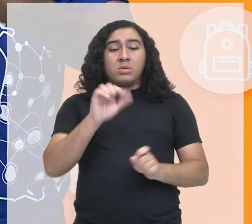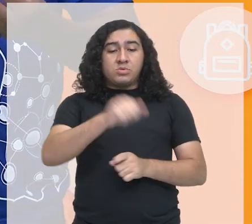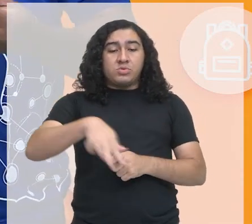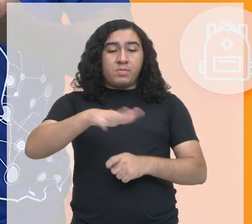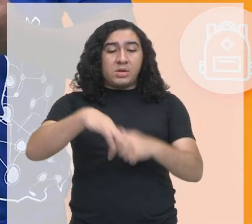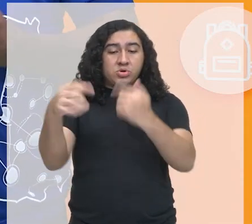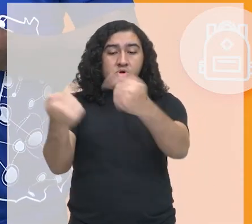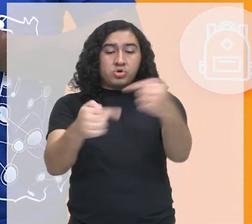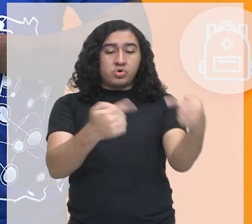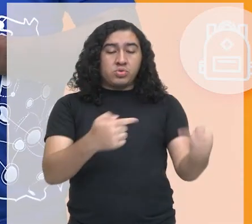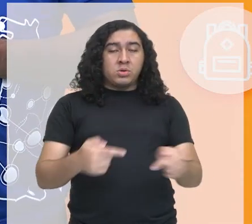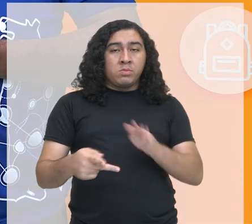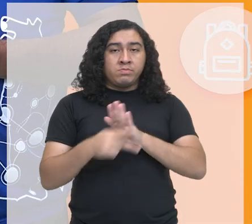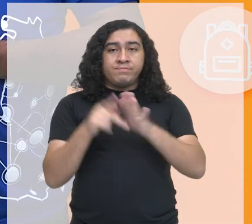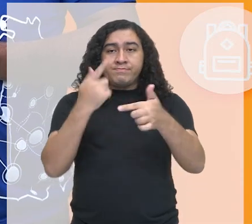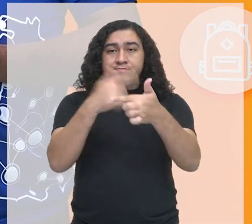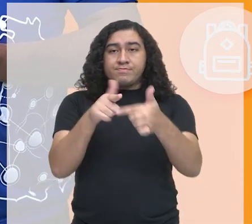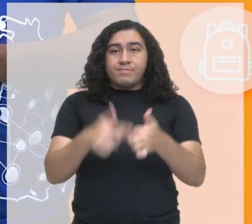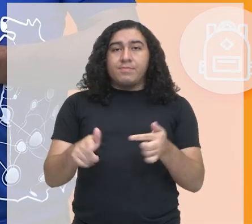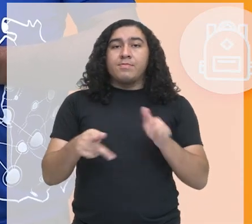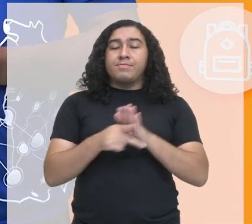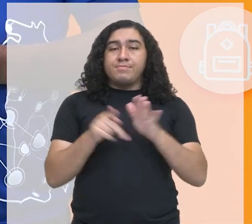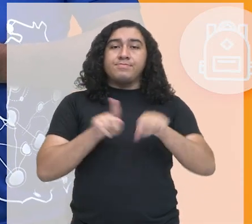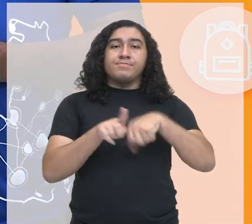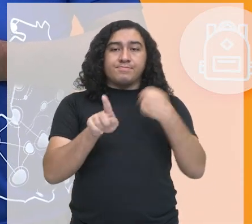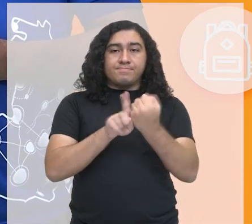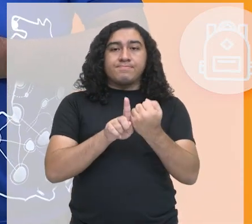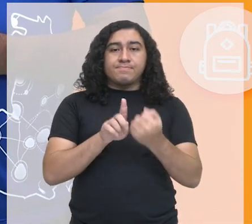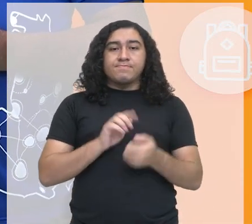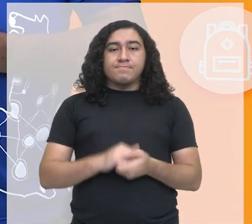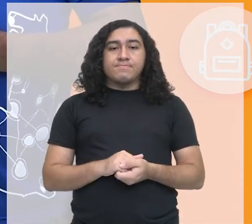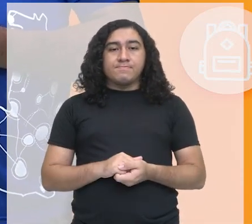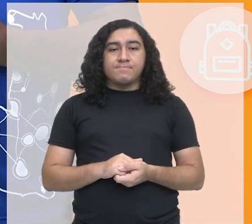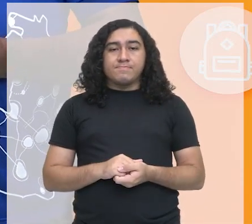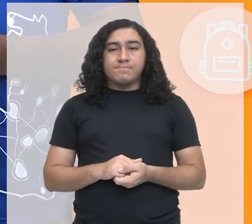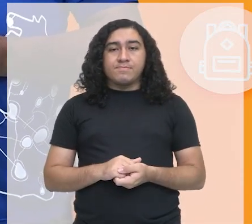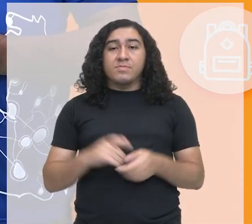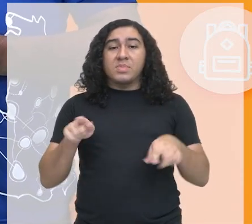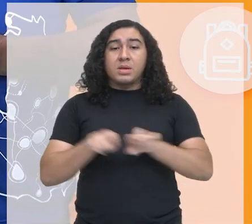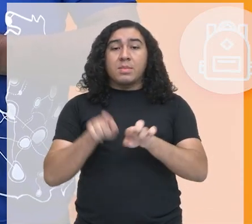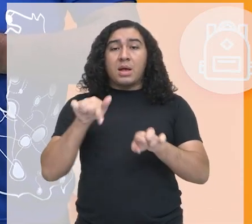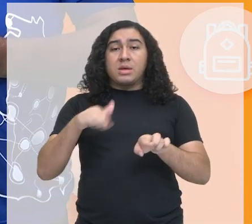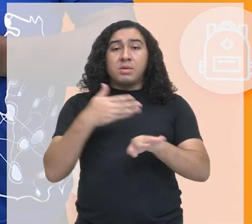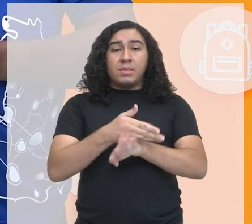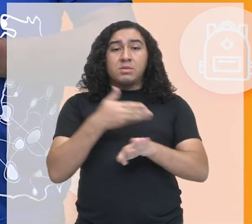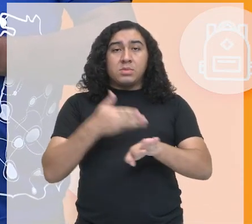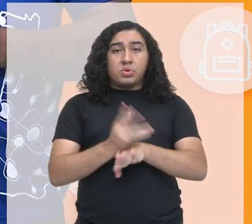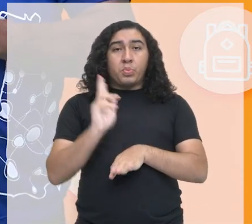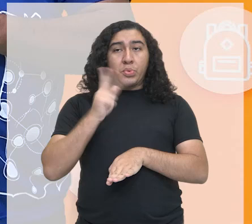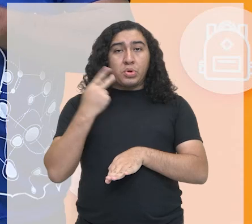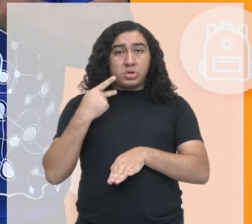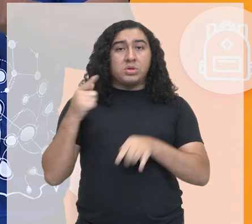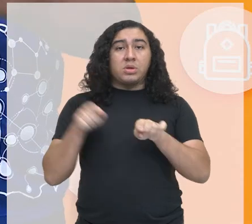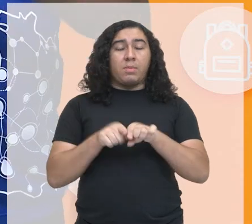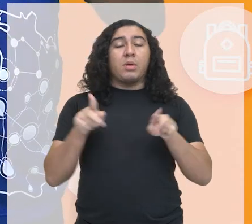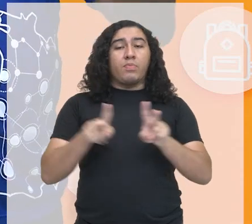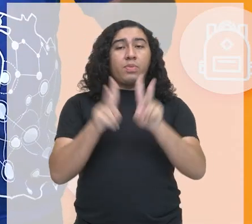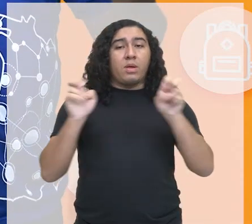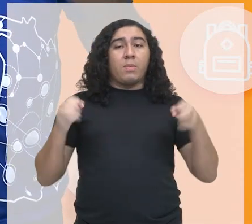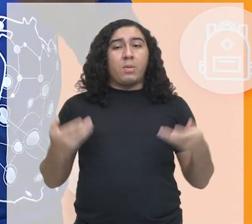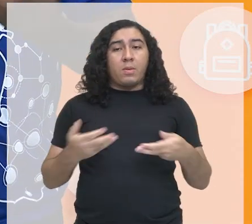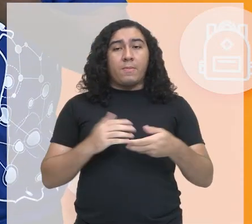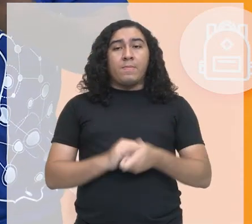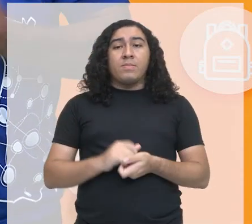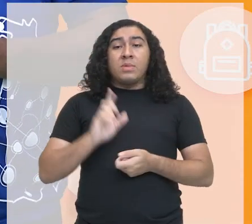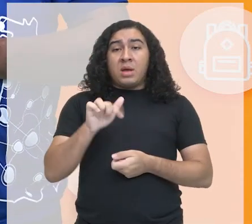discutem, né, os problemas da sociedade. E esse engajamento político também, nós estamos falando aqui